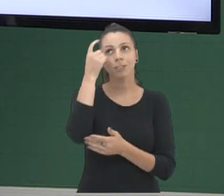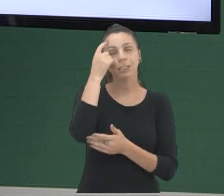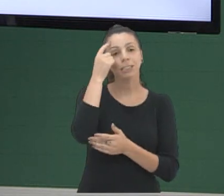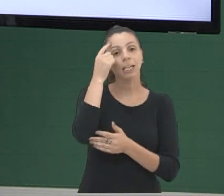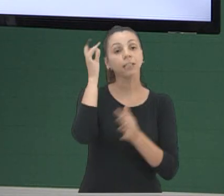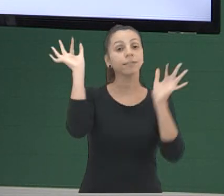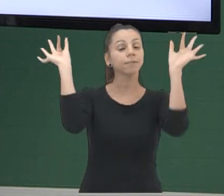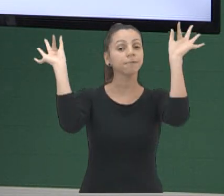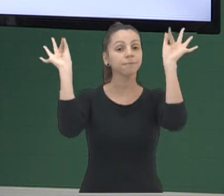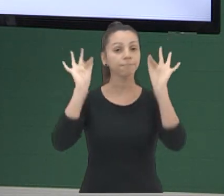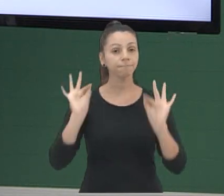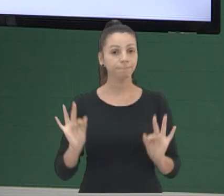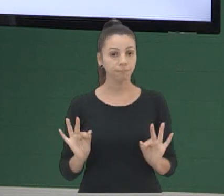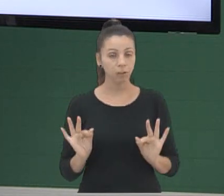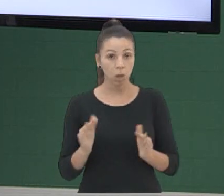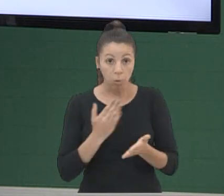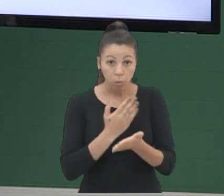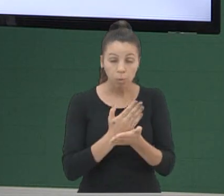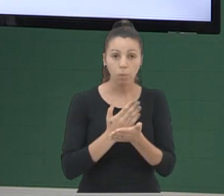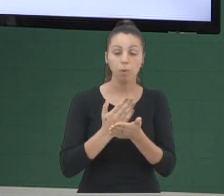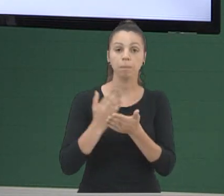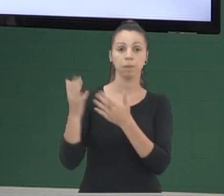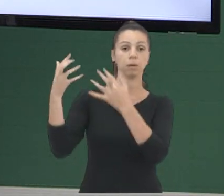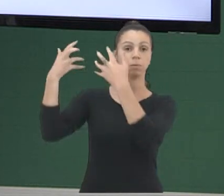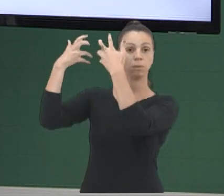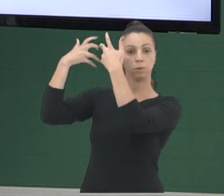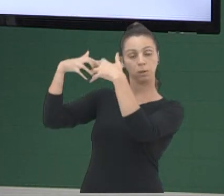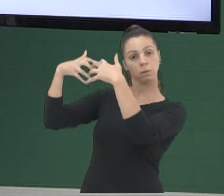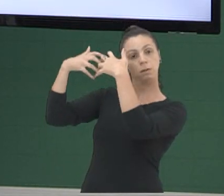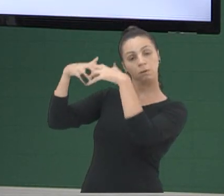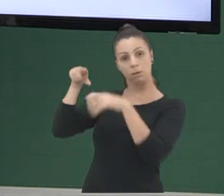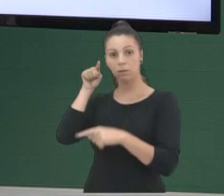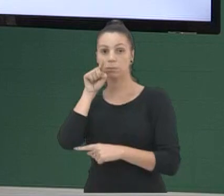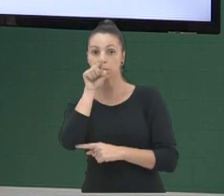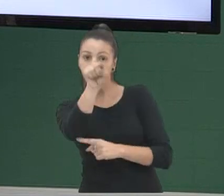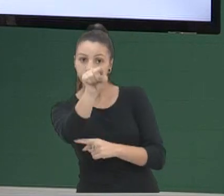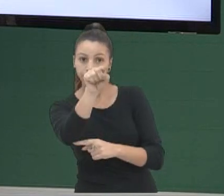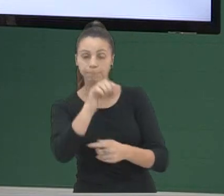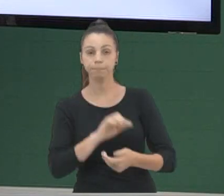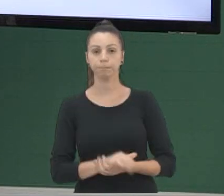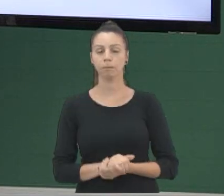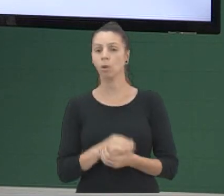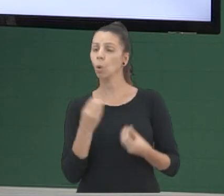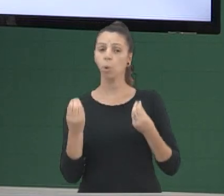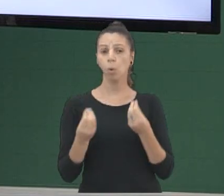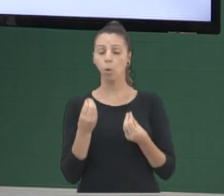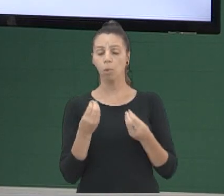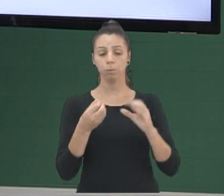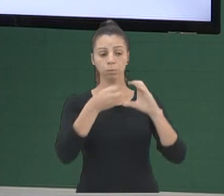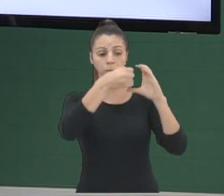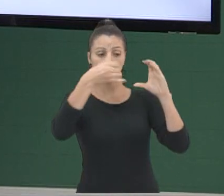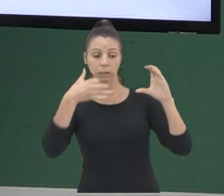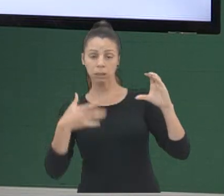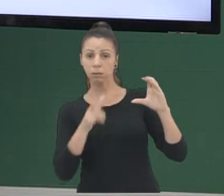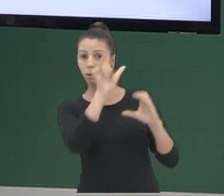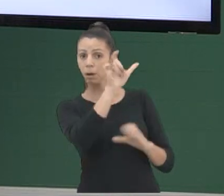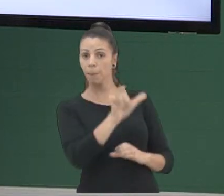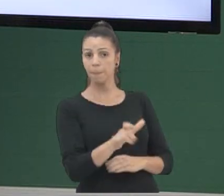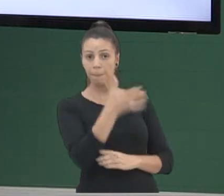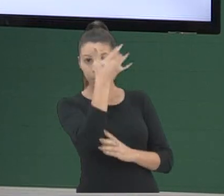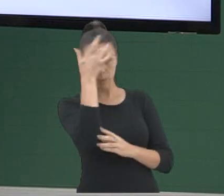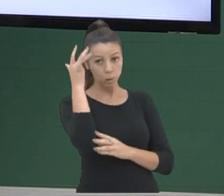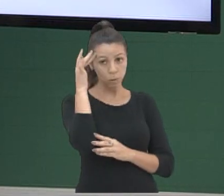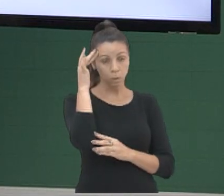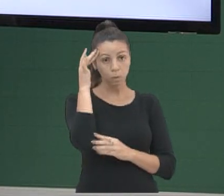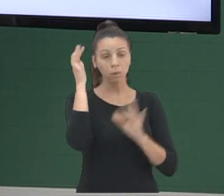Então assim, é um início de reflexão para você. Bom, como você caracteriza uma pessoa feliz? Aí vai depender de você, é